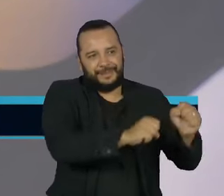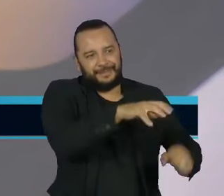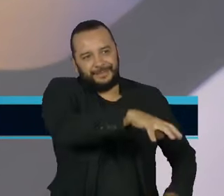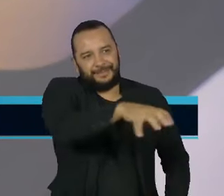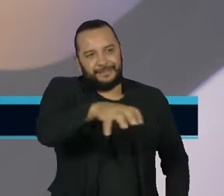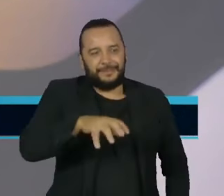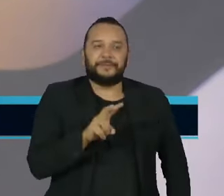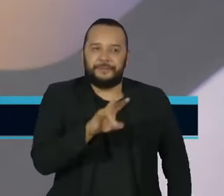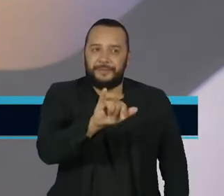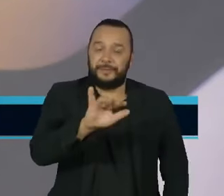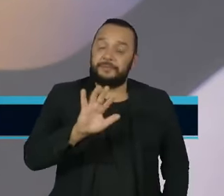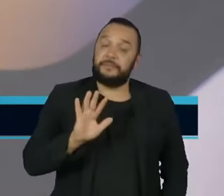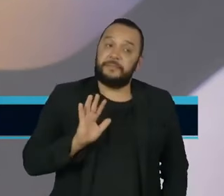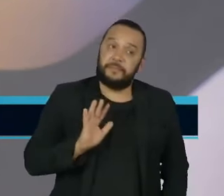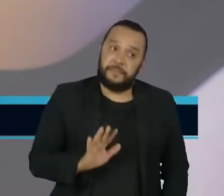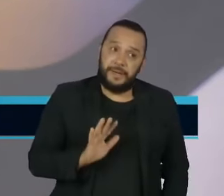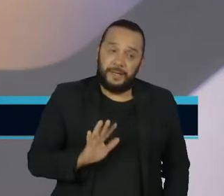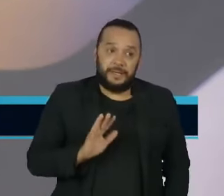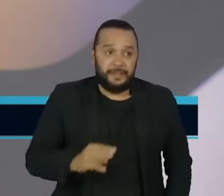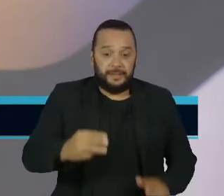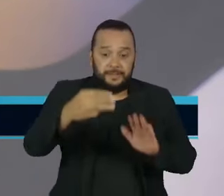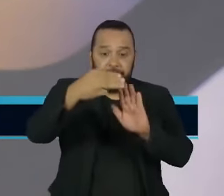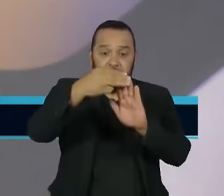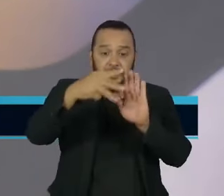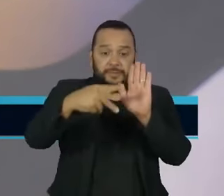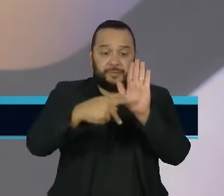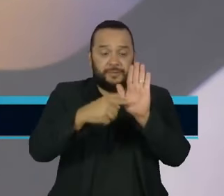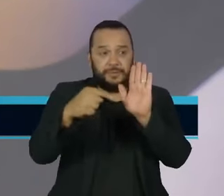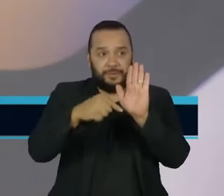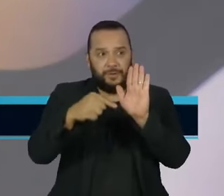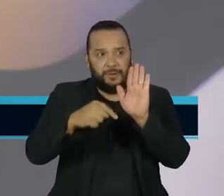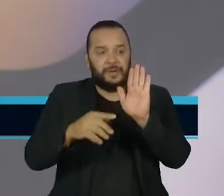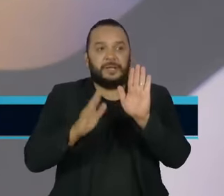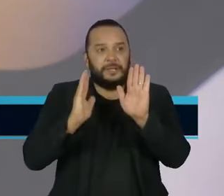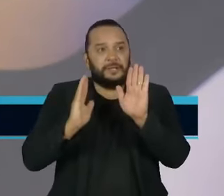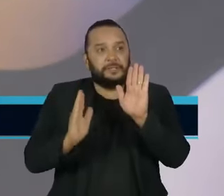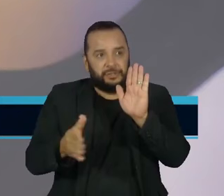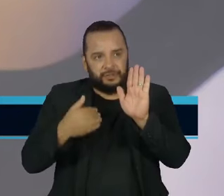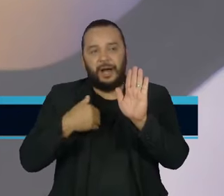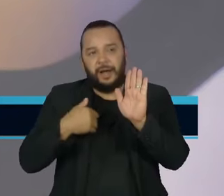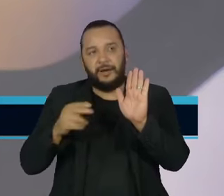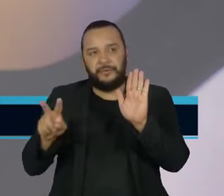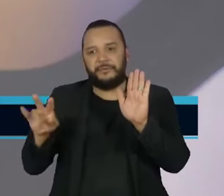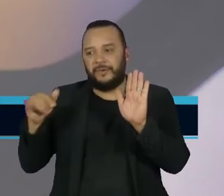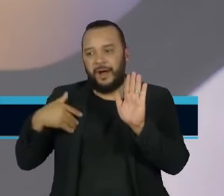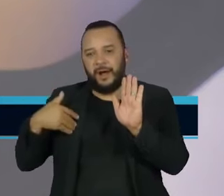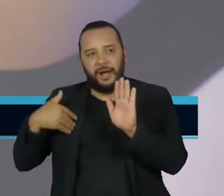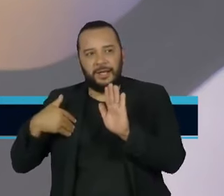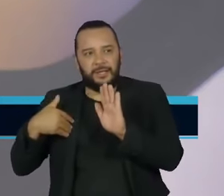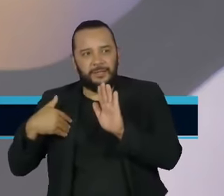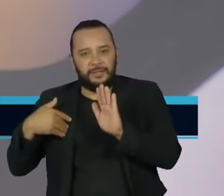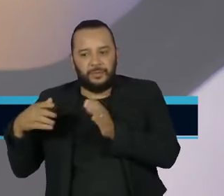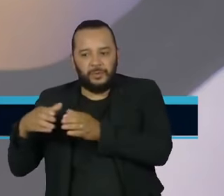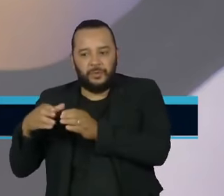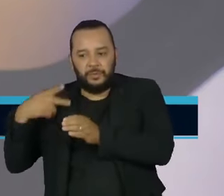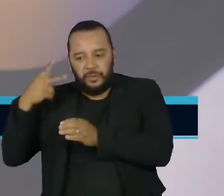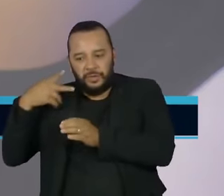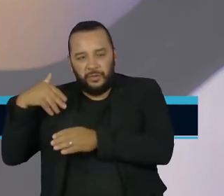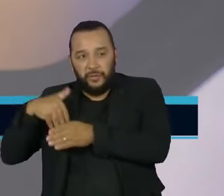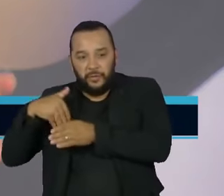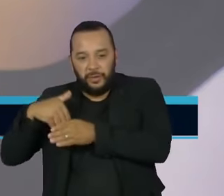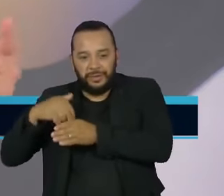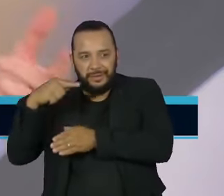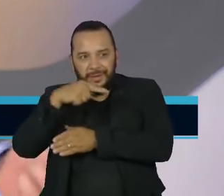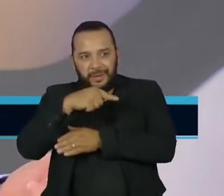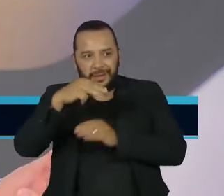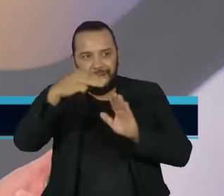maneira ainda que eh a medida provisória não seja devolvida ela terá de ser votada Provavelmente o o congresso